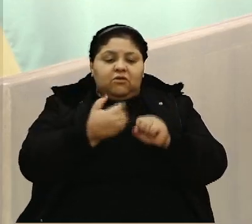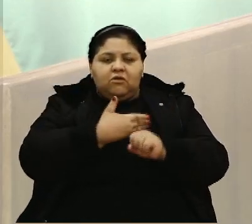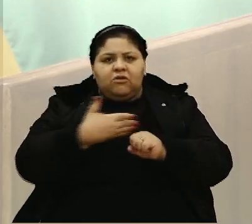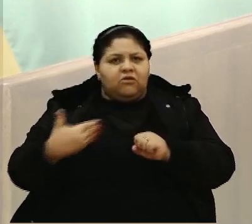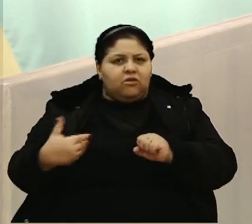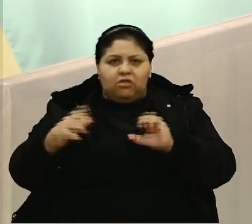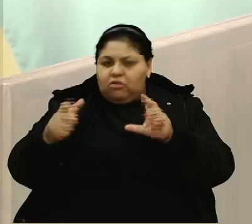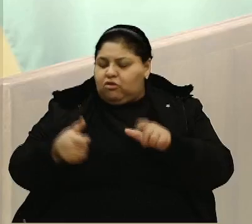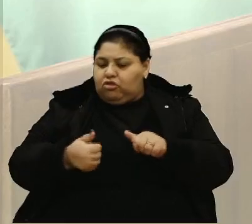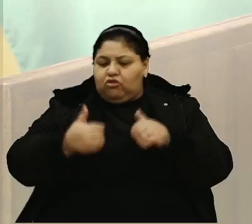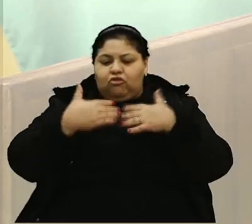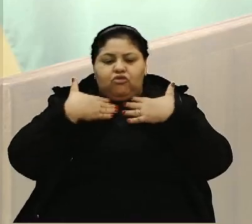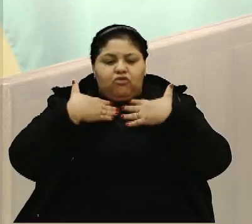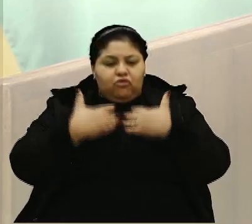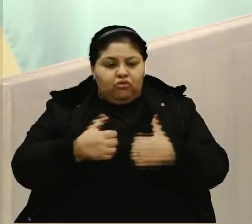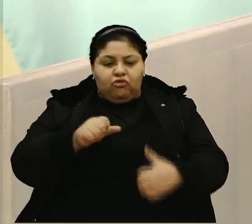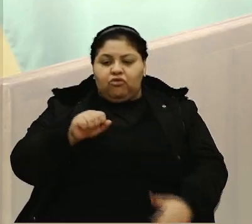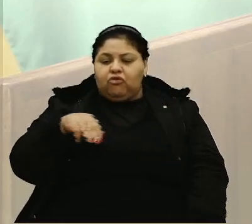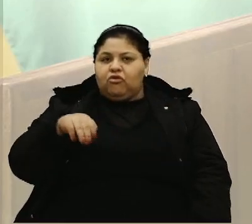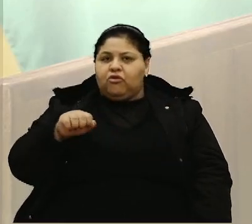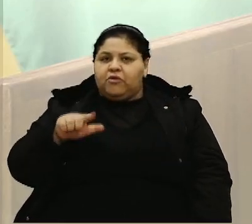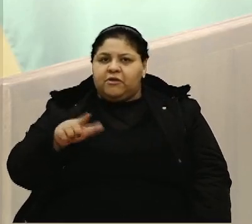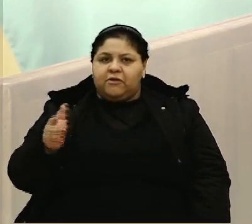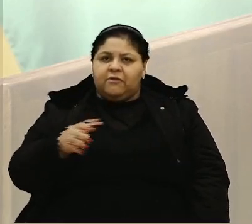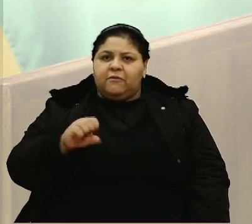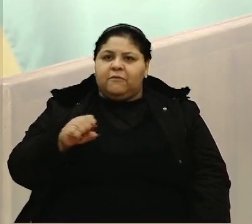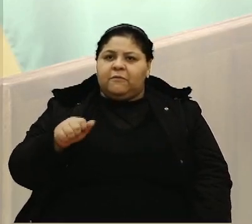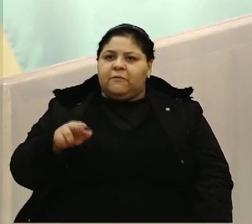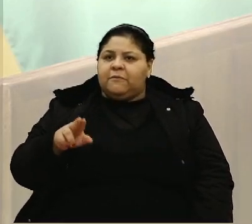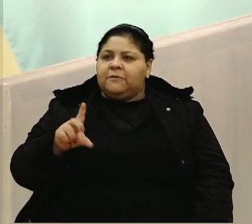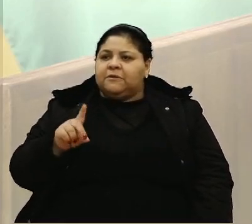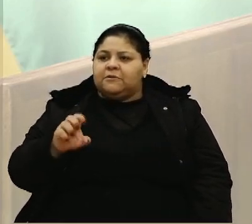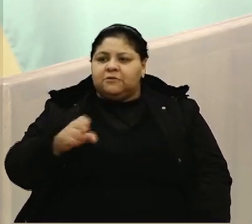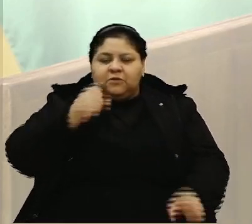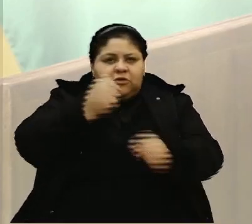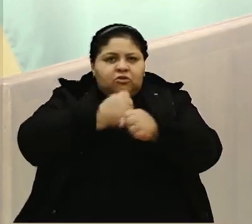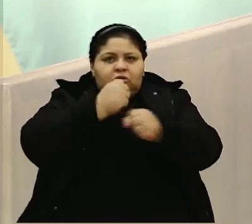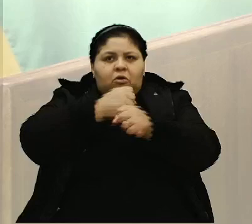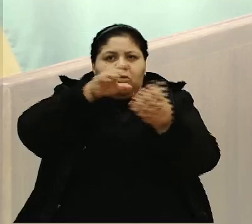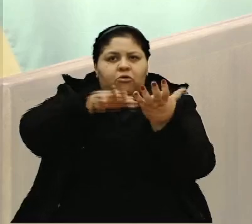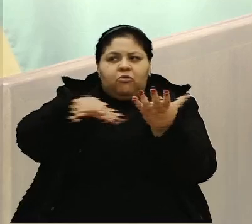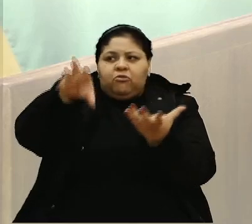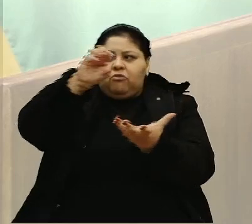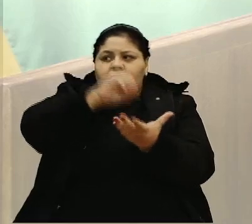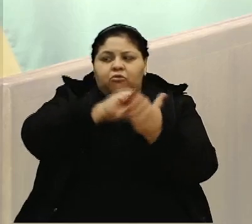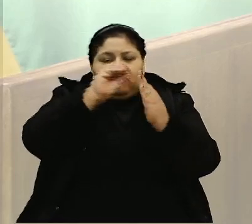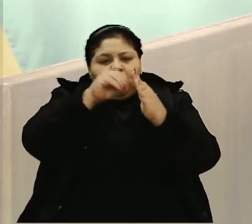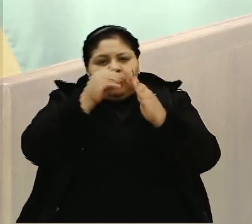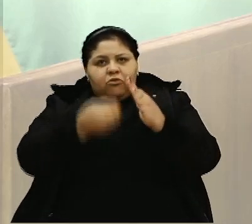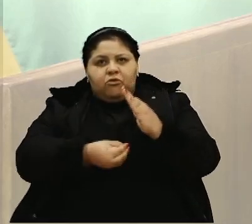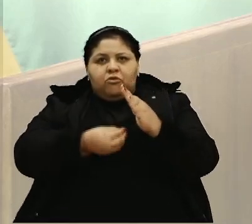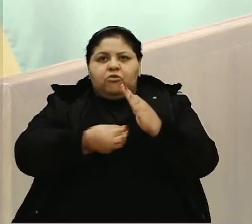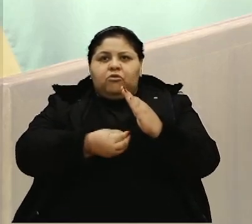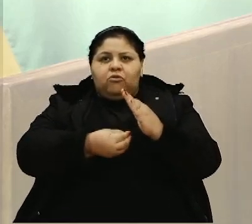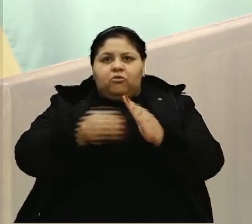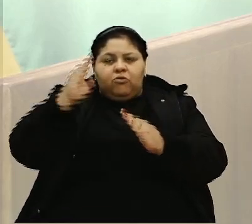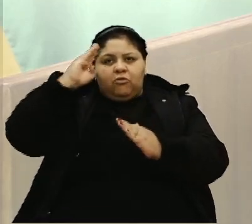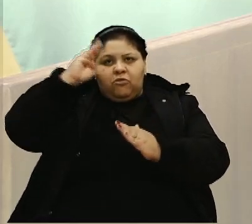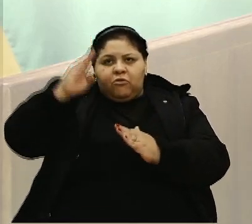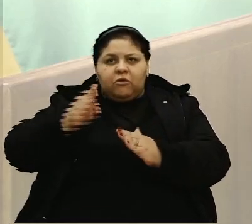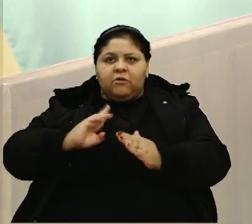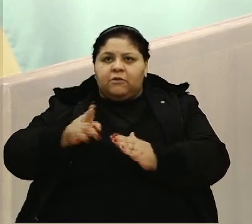todas as secretarias, a SMEL, a Saúde, Obras, Codeca, SAMAI, a Guarda Municipal, que sempre está